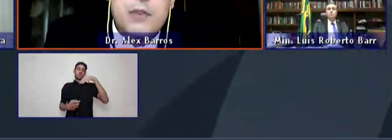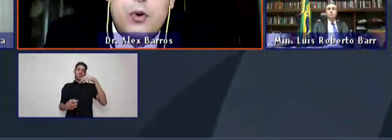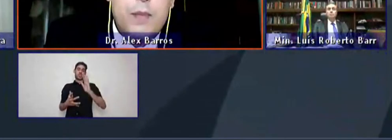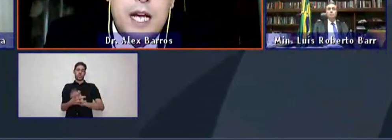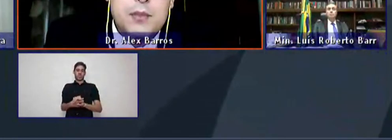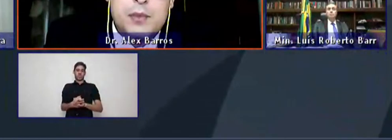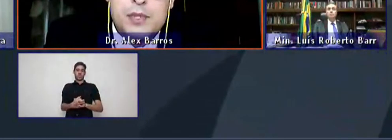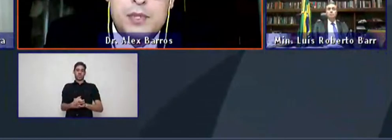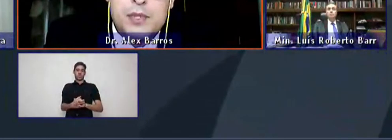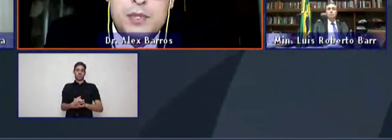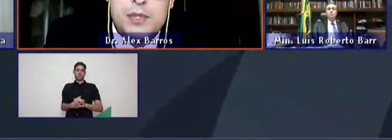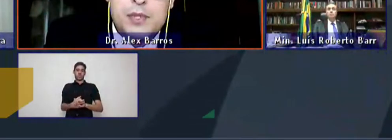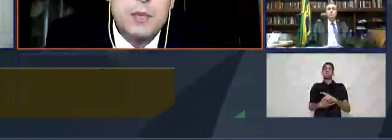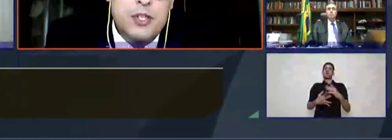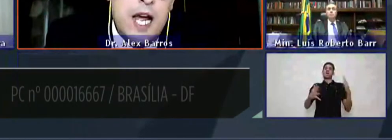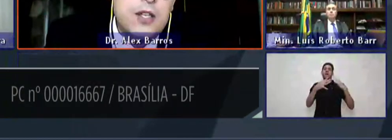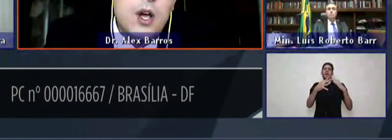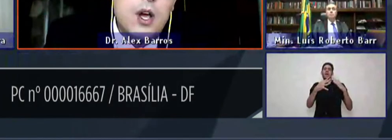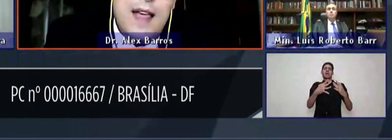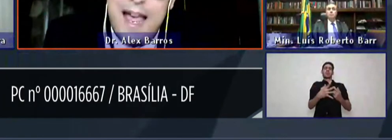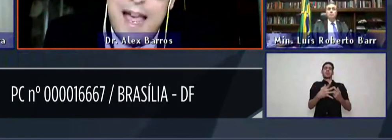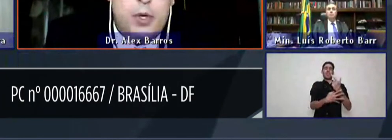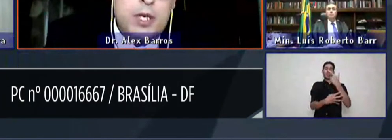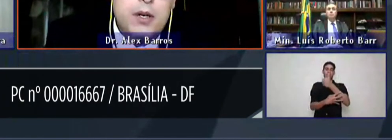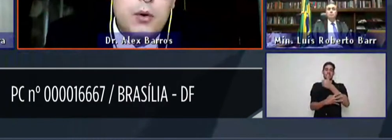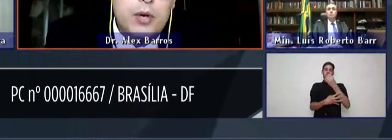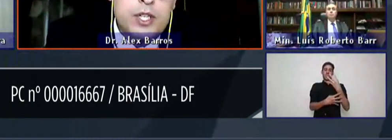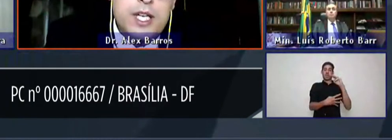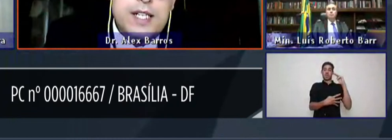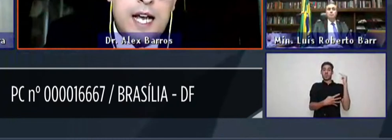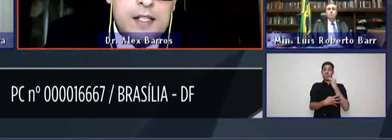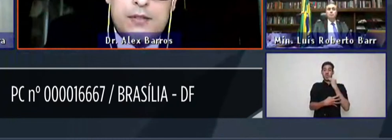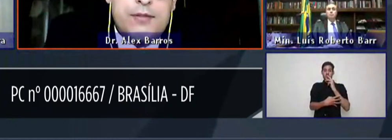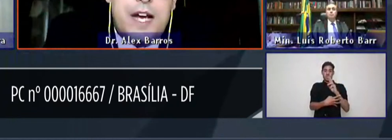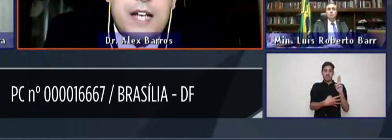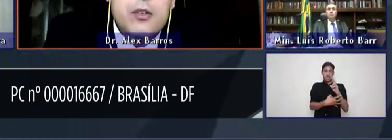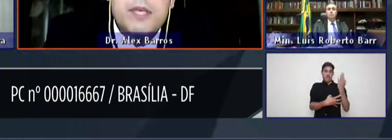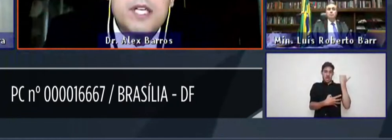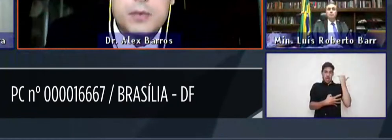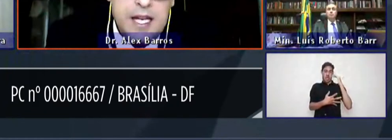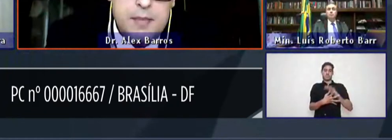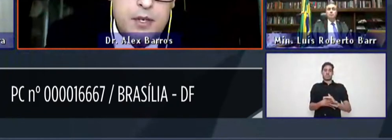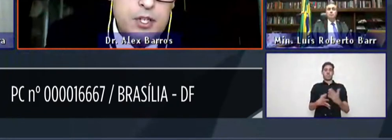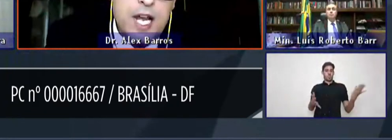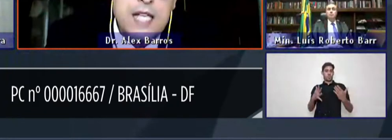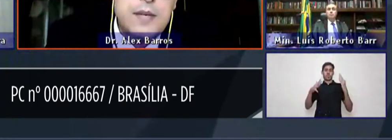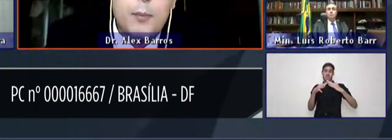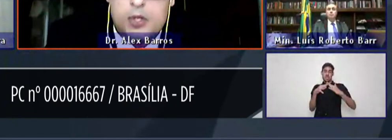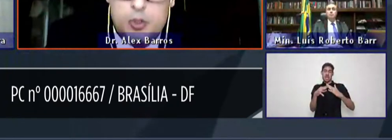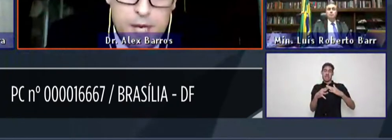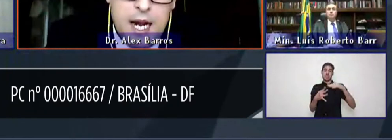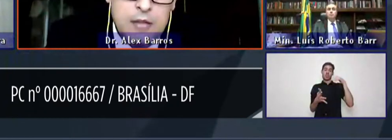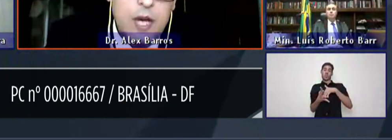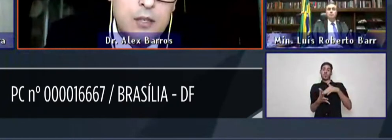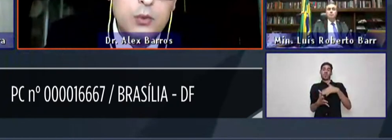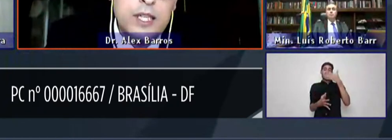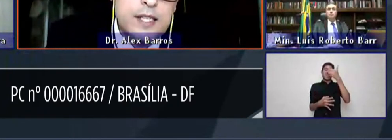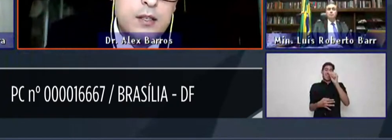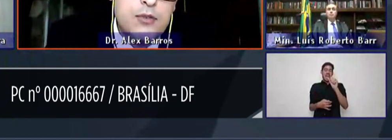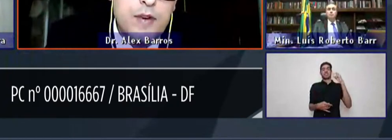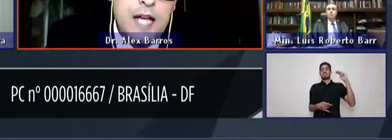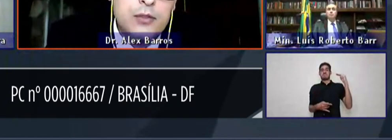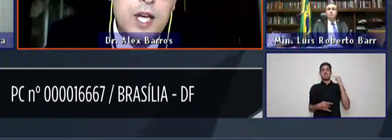a casa foi comprada por cerca de 4 milhões de reais à época. Hoje, essa casa vale no mínimo 10 milhões de reais, que é o preço de mercado.